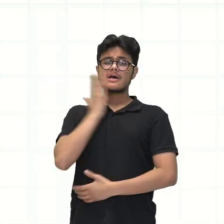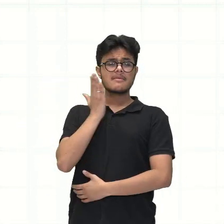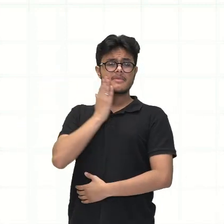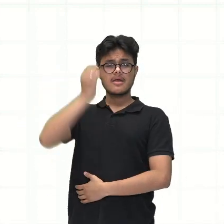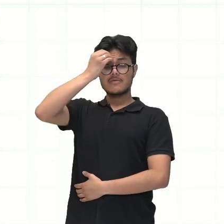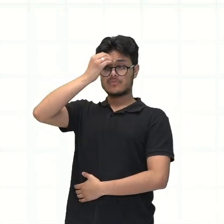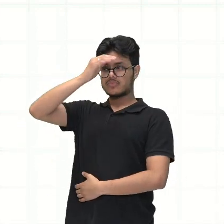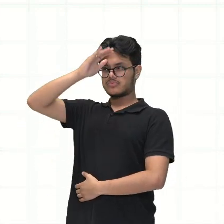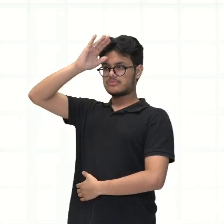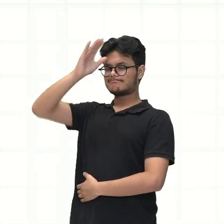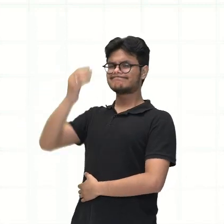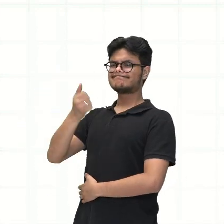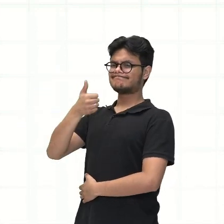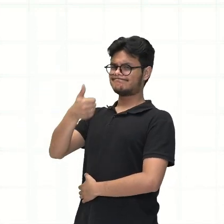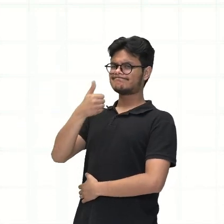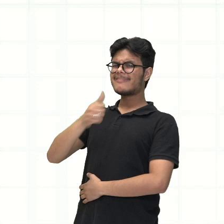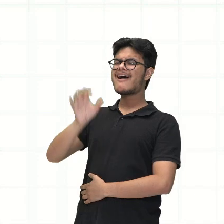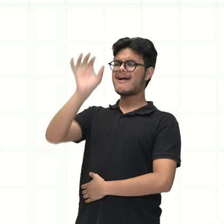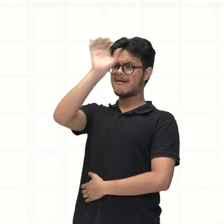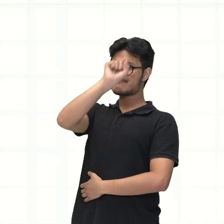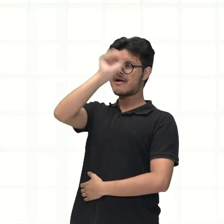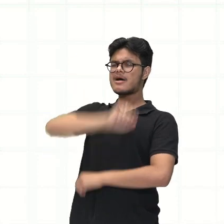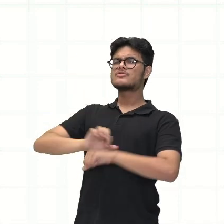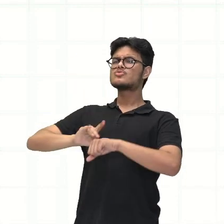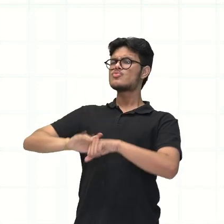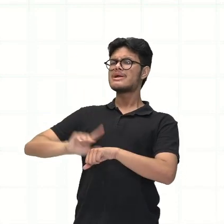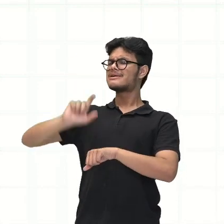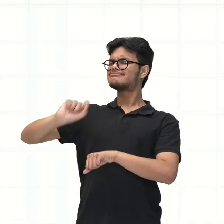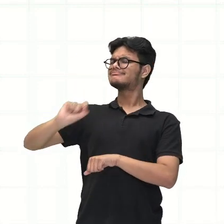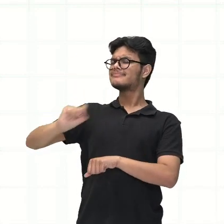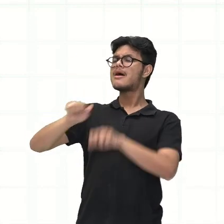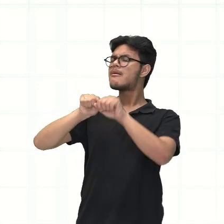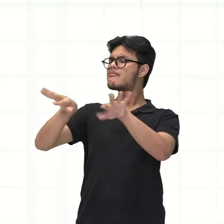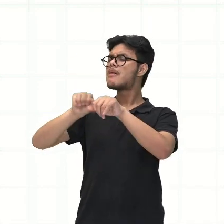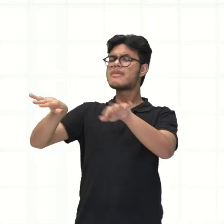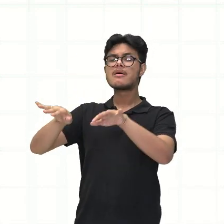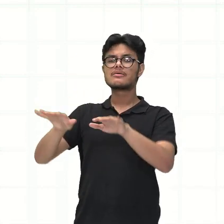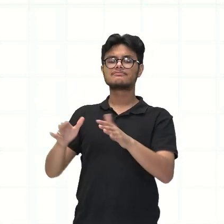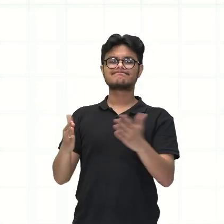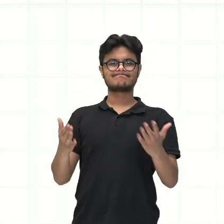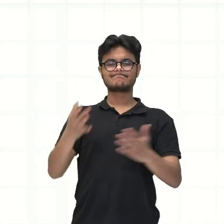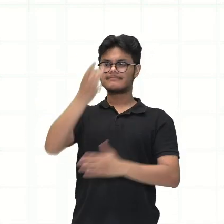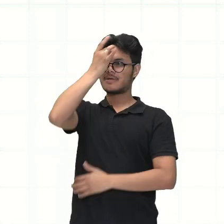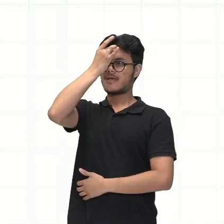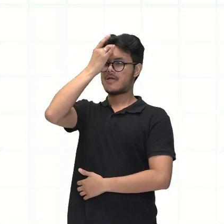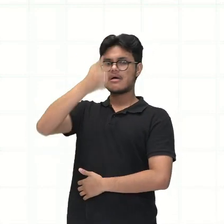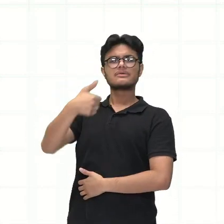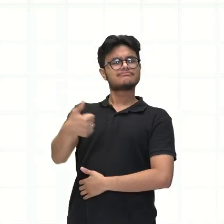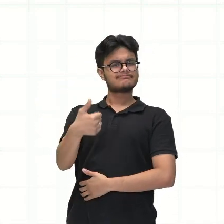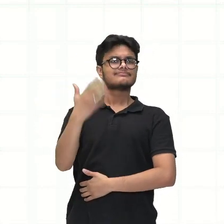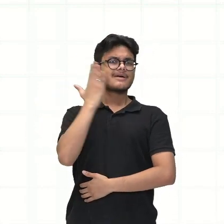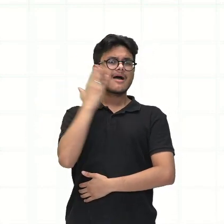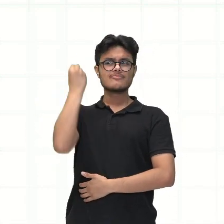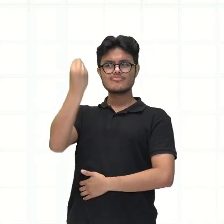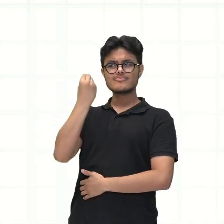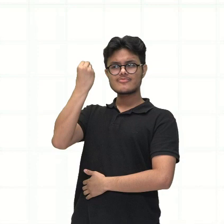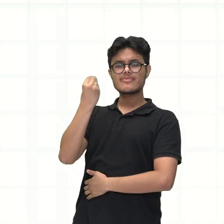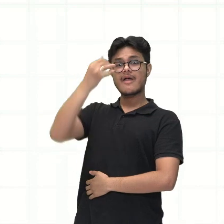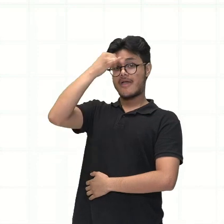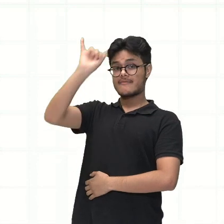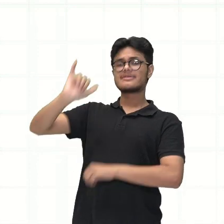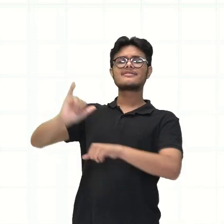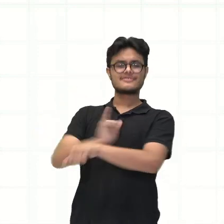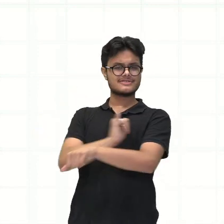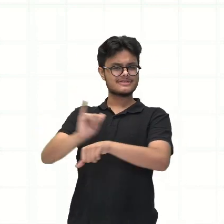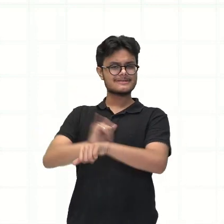você saber que tipo de doença, quem é que transmite, você ter esse conhecimento vai ajudar muito na